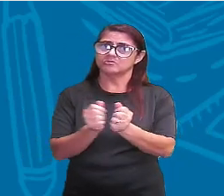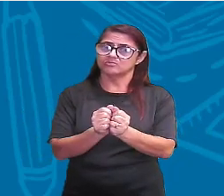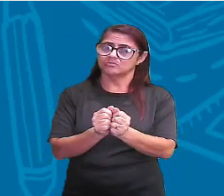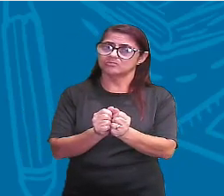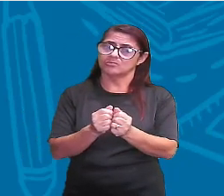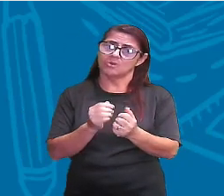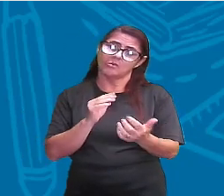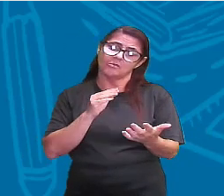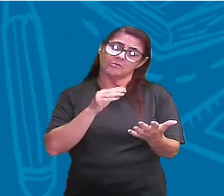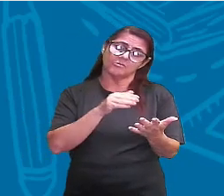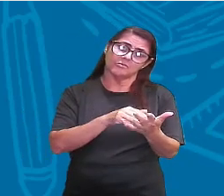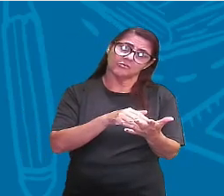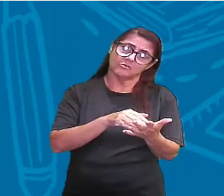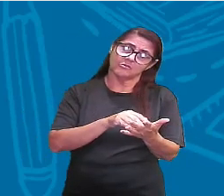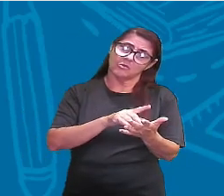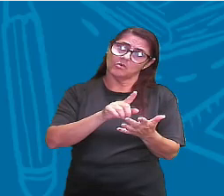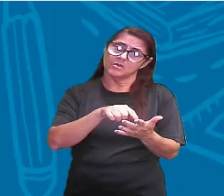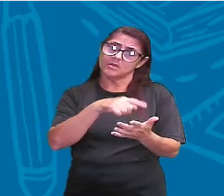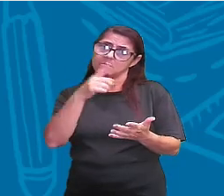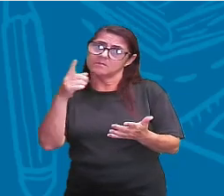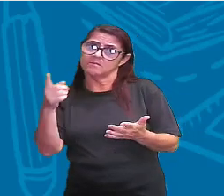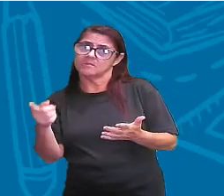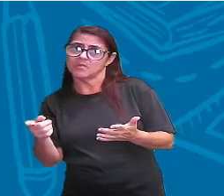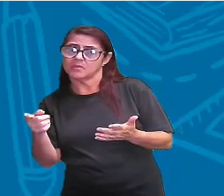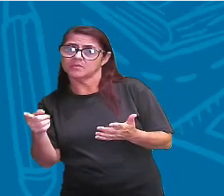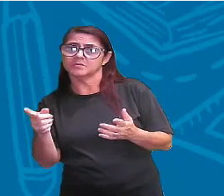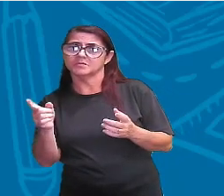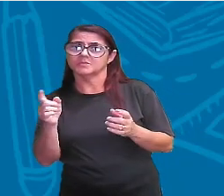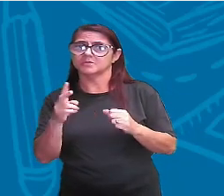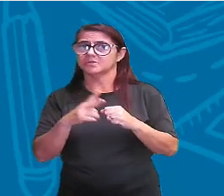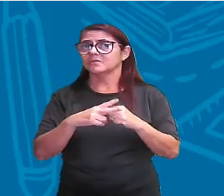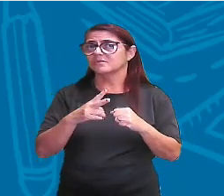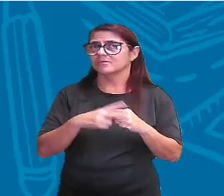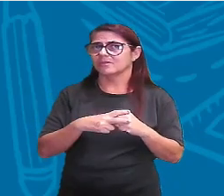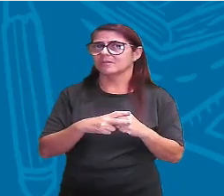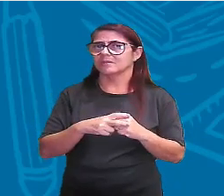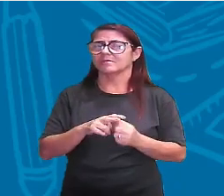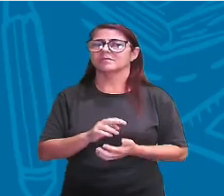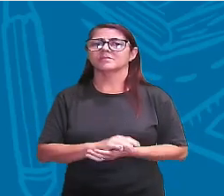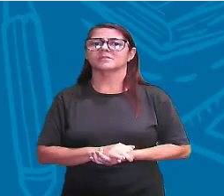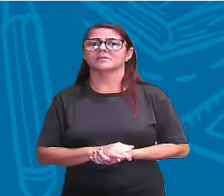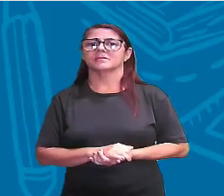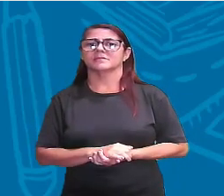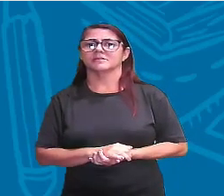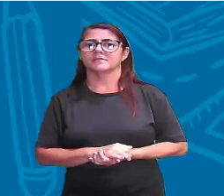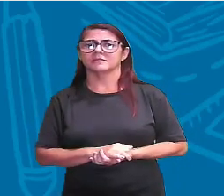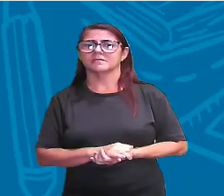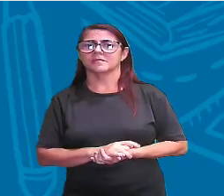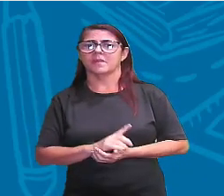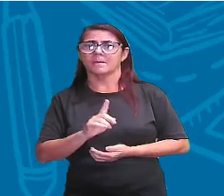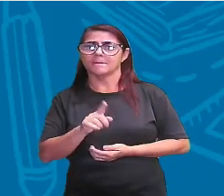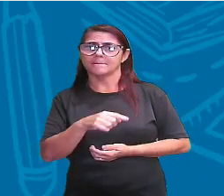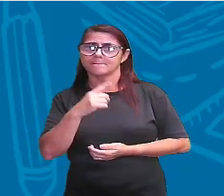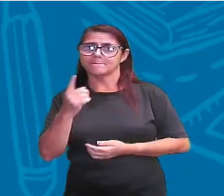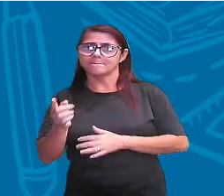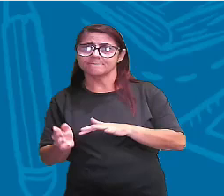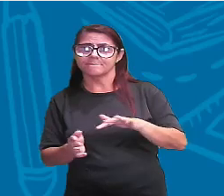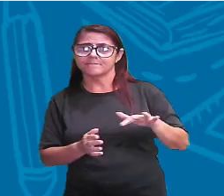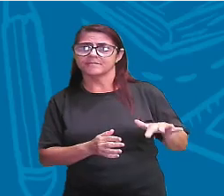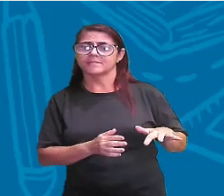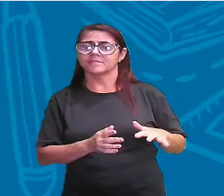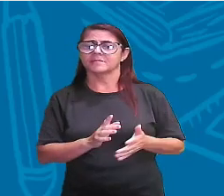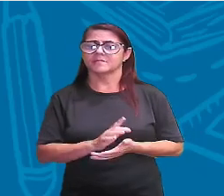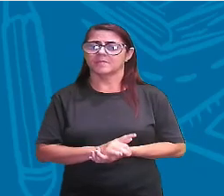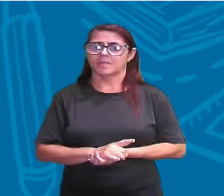de frase ou após o verbo. Então, fica bem ligadinho nessa dica, gente. Vamos para a próxima? Temos